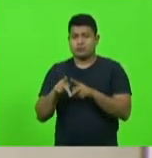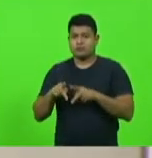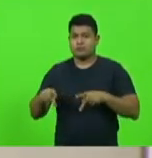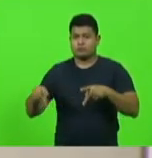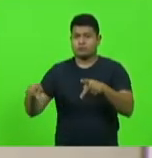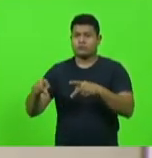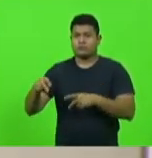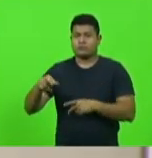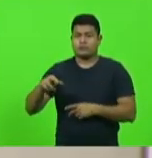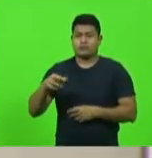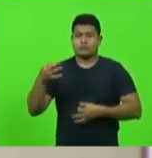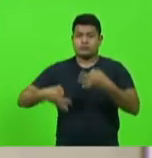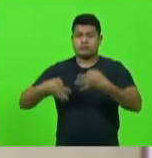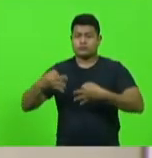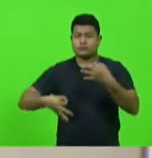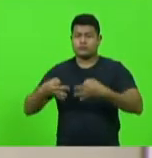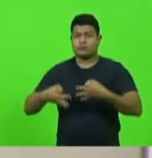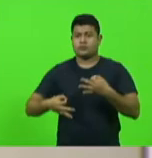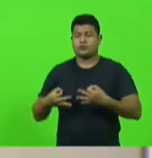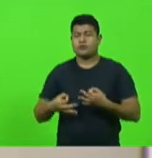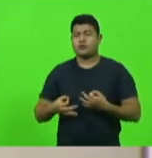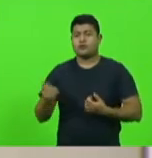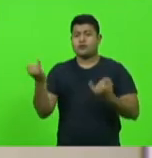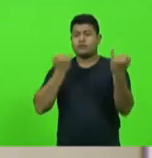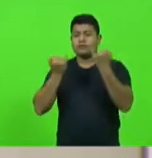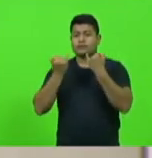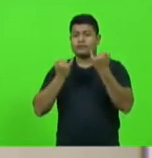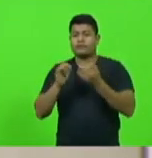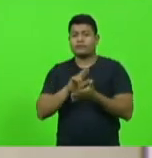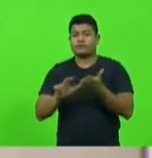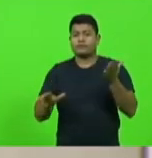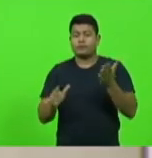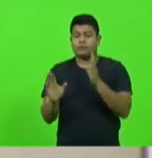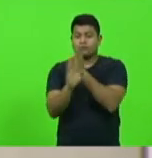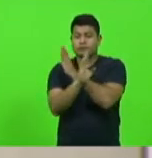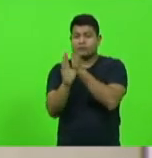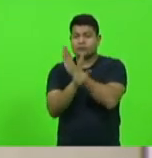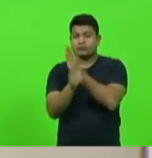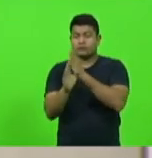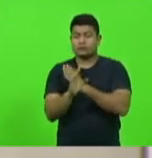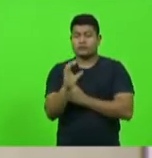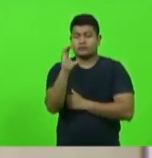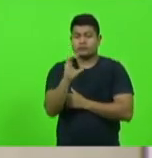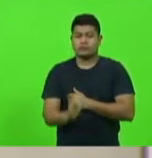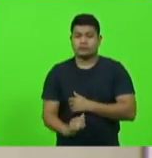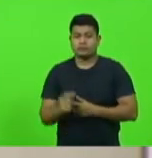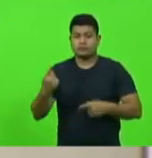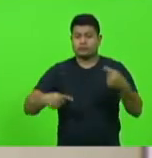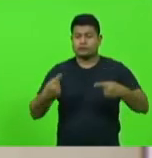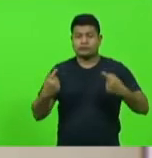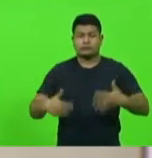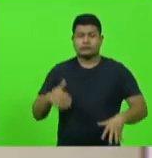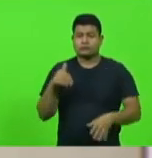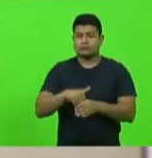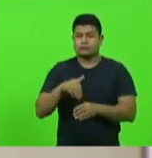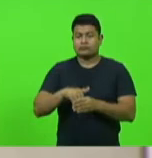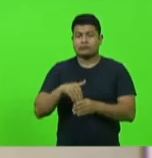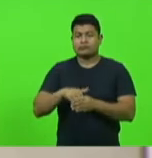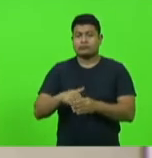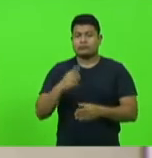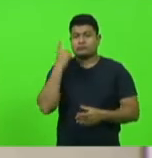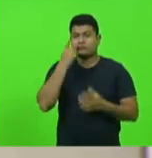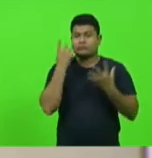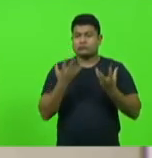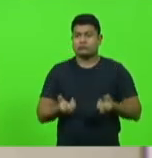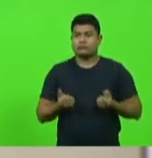Comarca da Capital, informações acerca de diversos inquéritos civis, em discussão. Não havendo quem queira discutir, em votação.